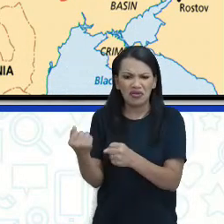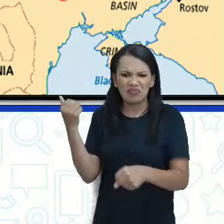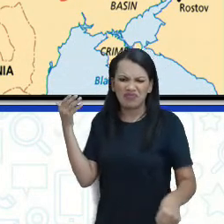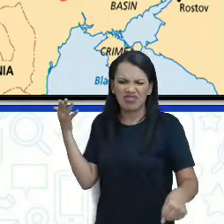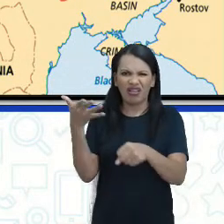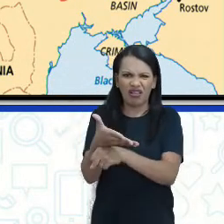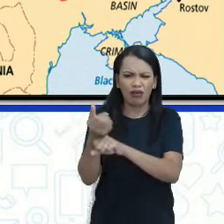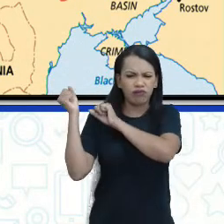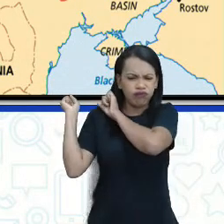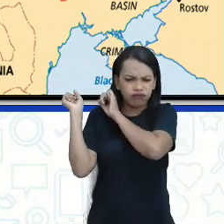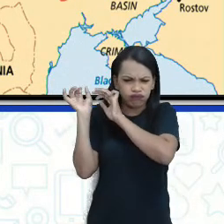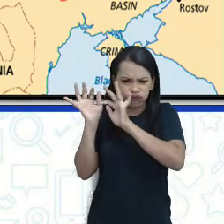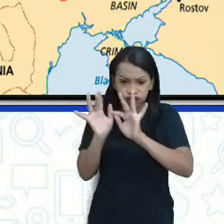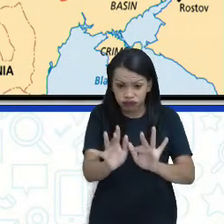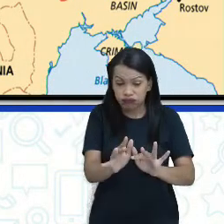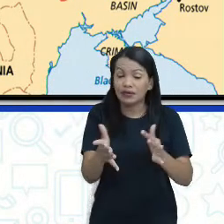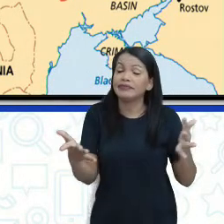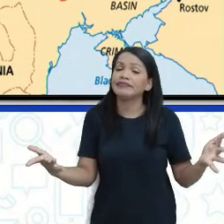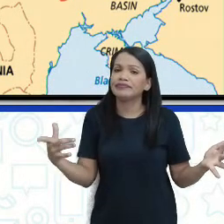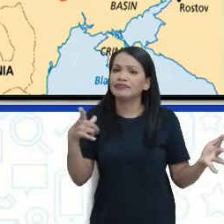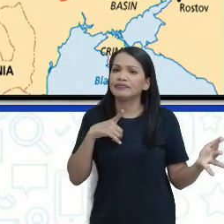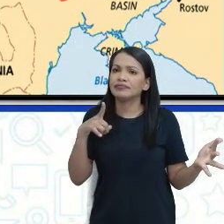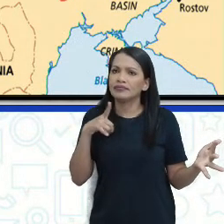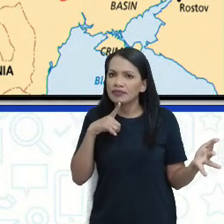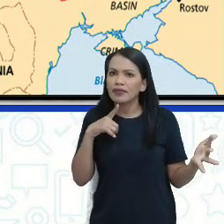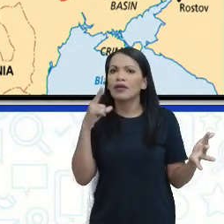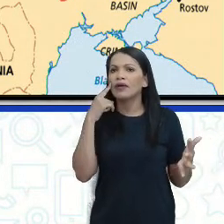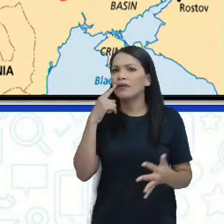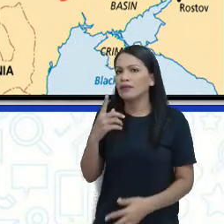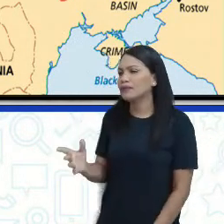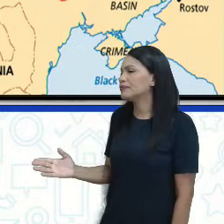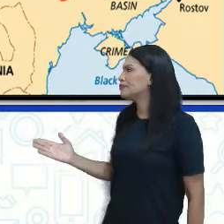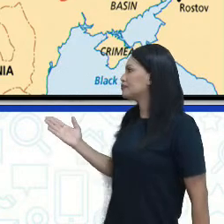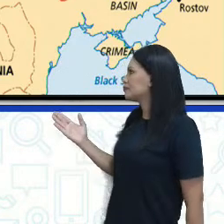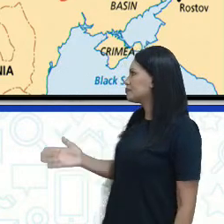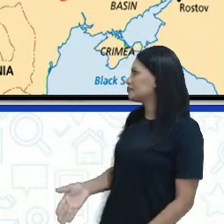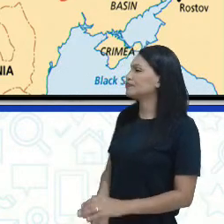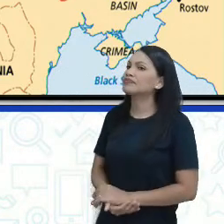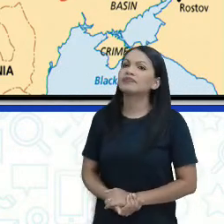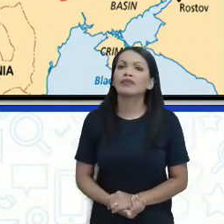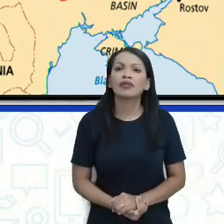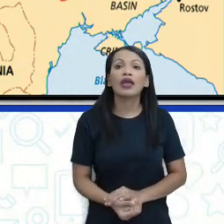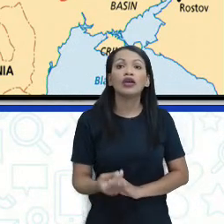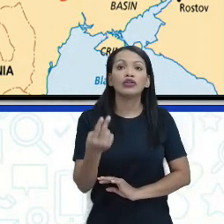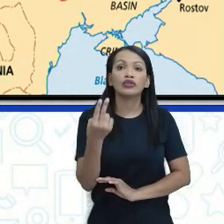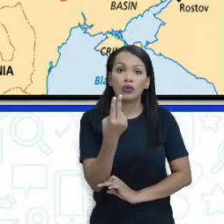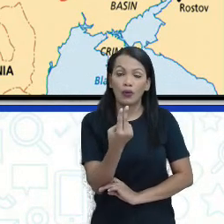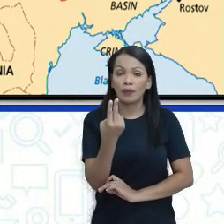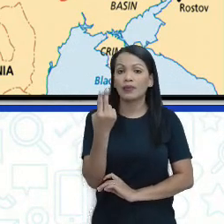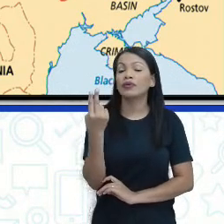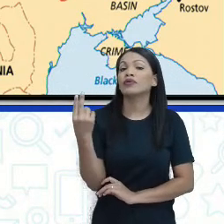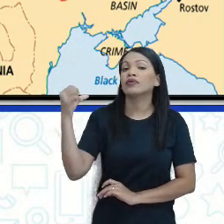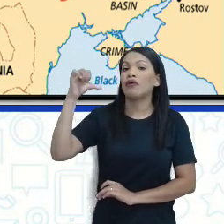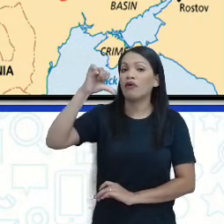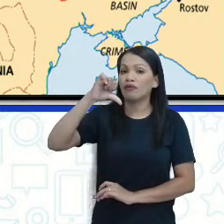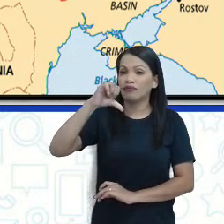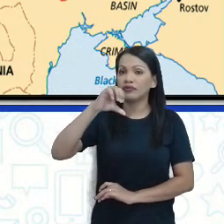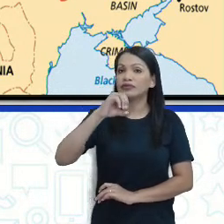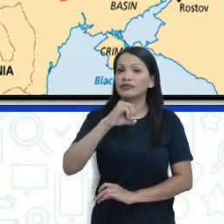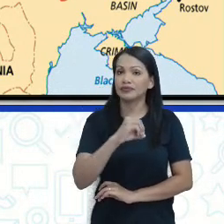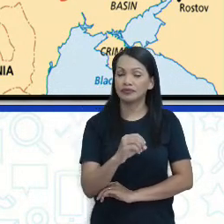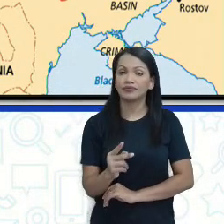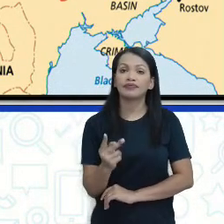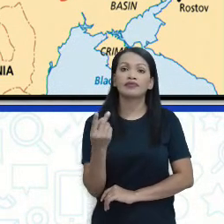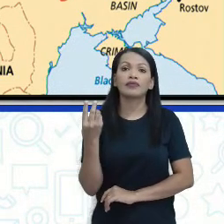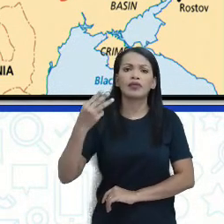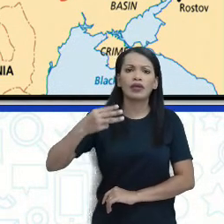milhões de soldados do eixo, né, invadiram a União Soviética numa frente de 2.900 quilômetros. E foram